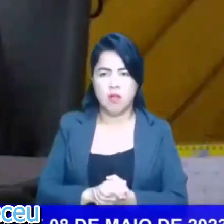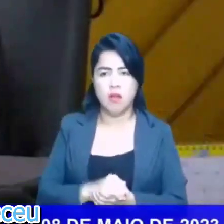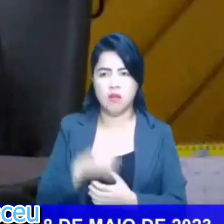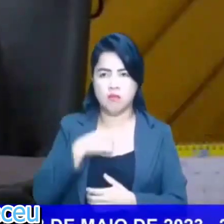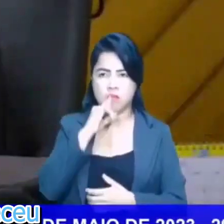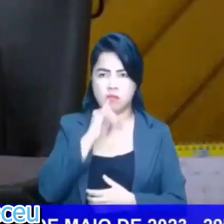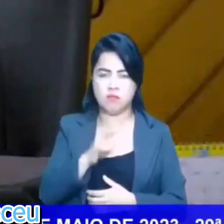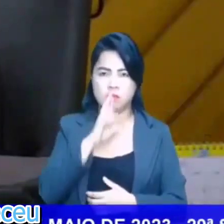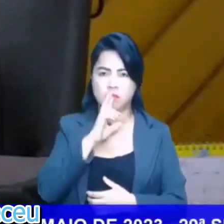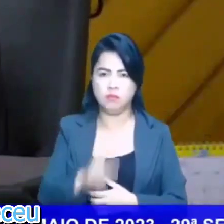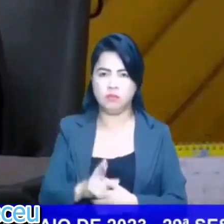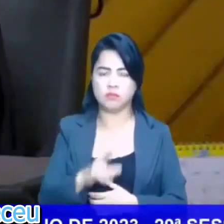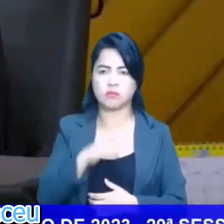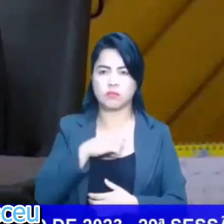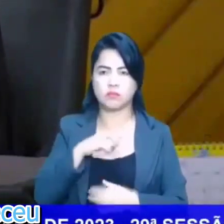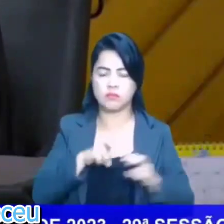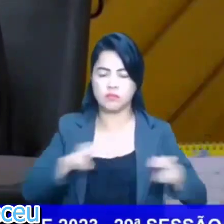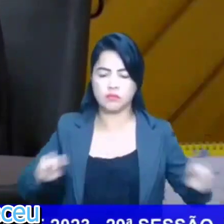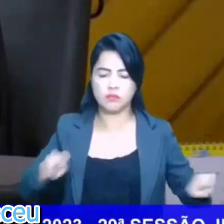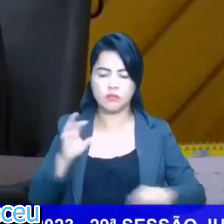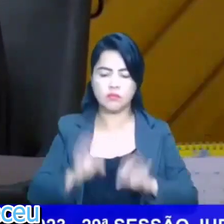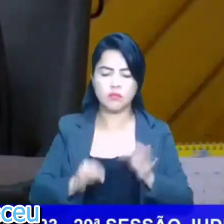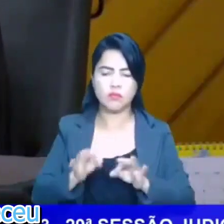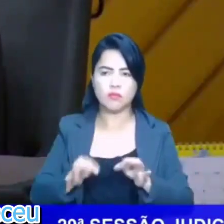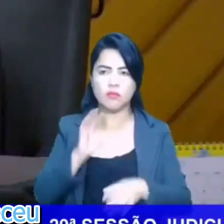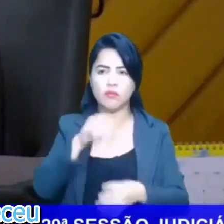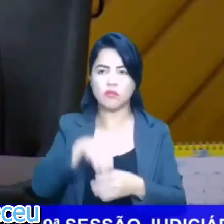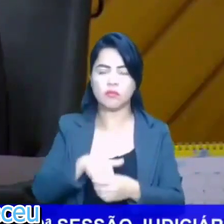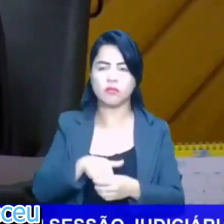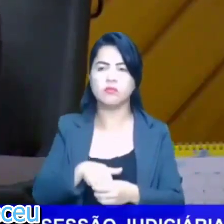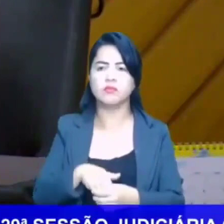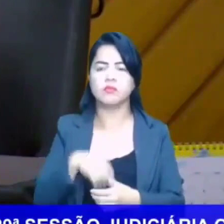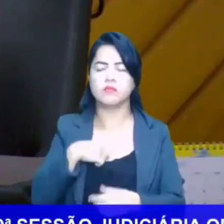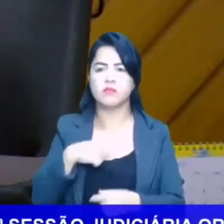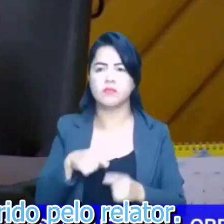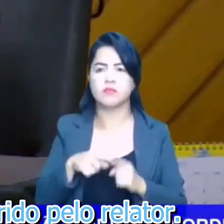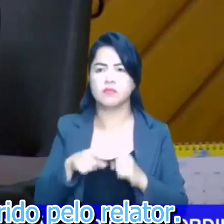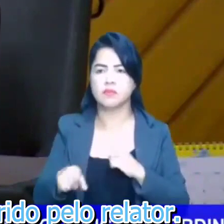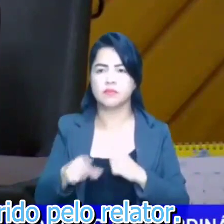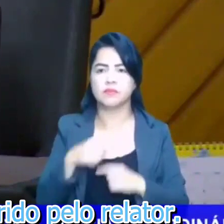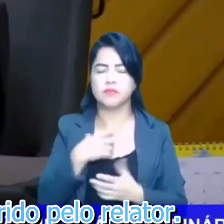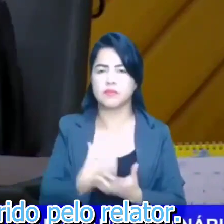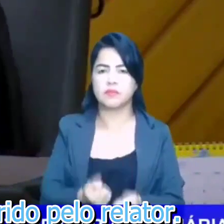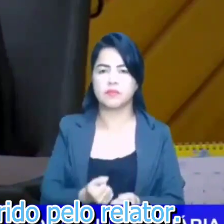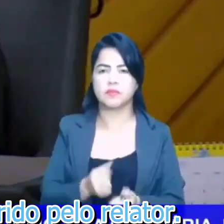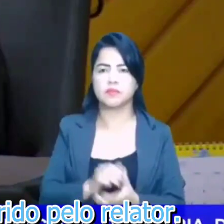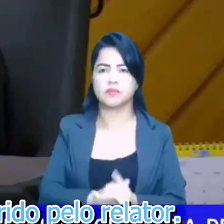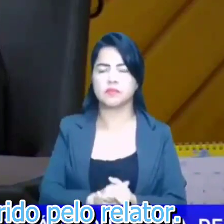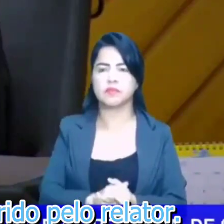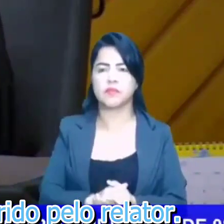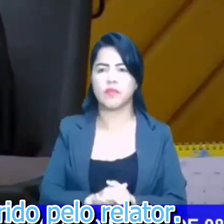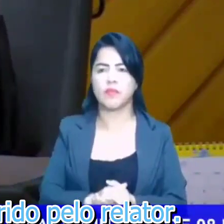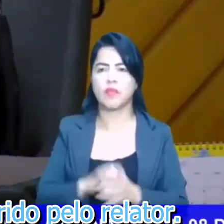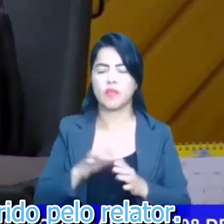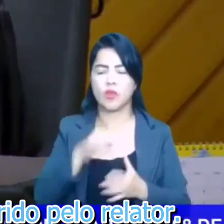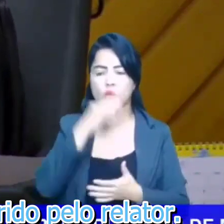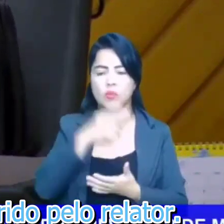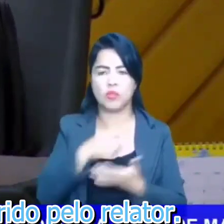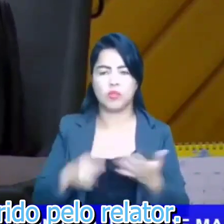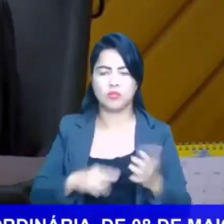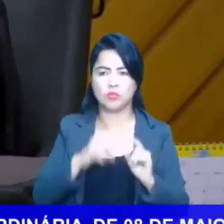o resultado. O Tribunal Regional, à unanimidade, conheceu e negou o provimento ao recurso nos termos do voto proferido pelo